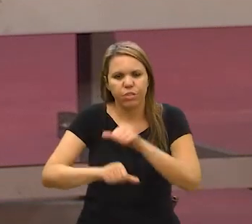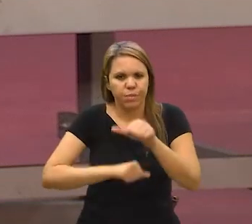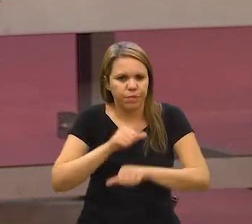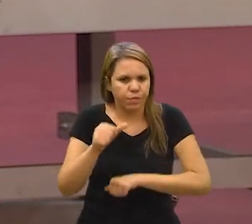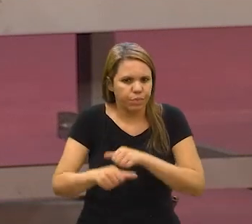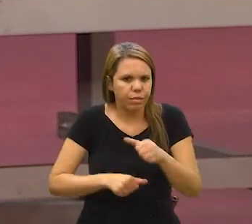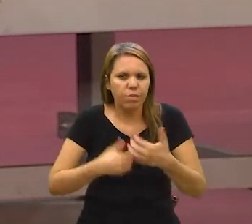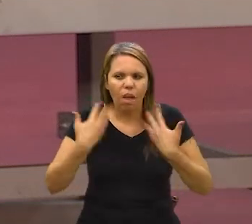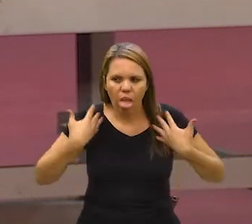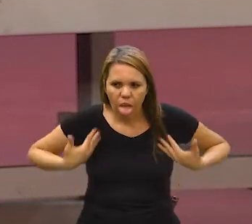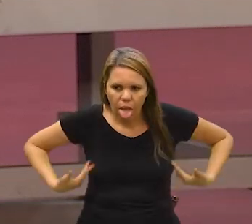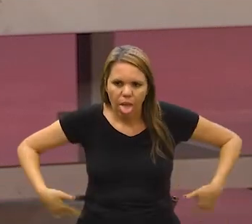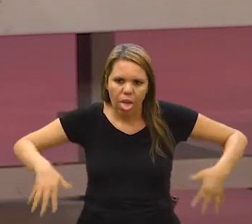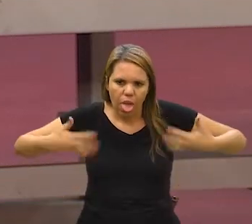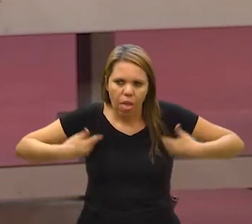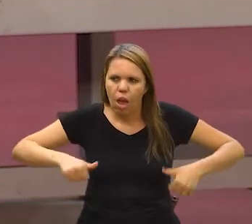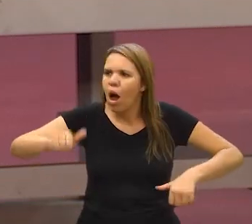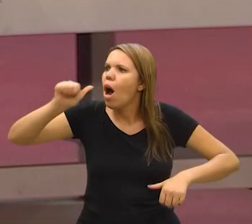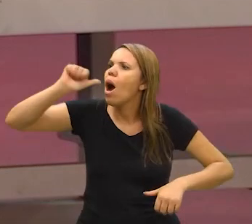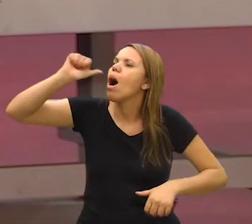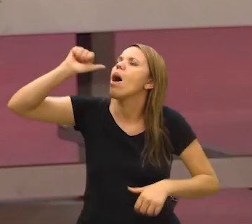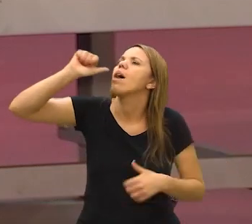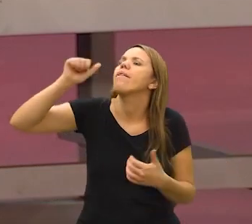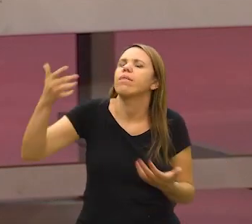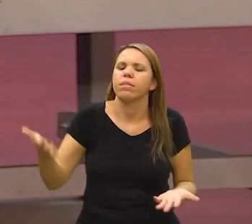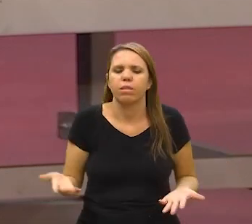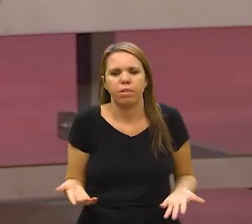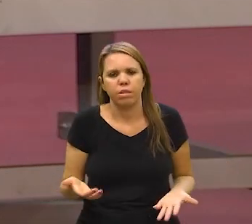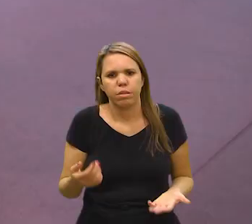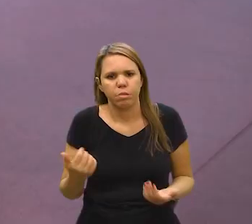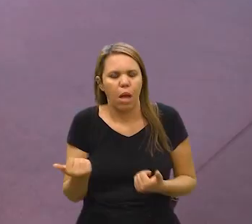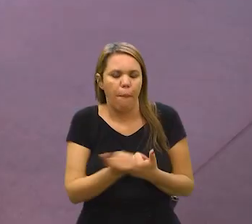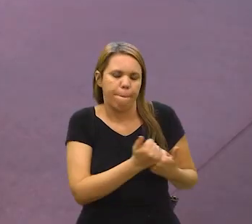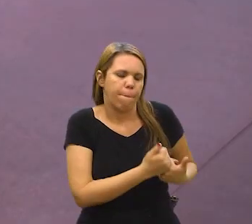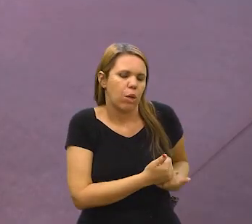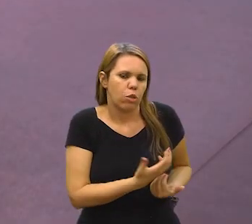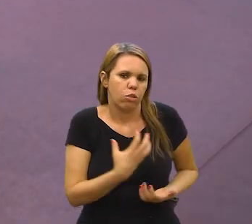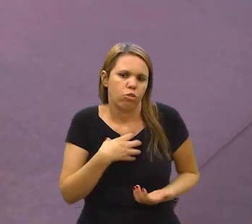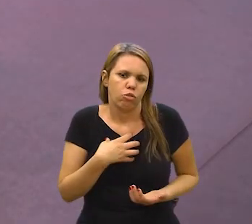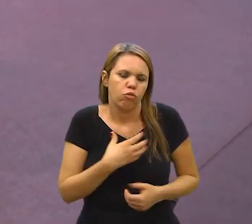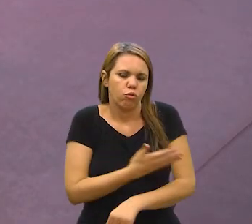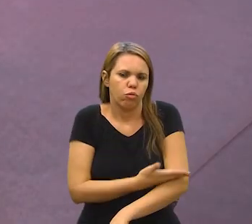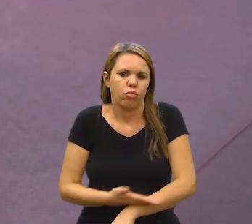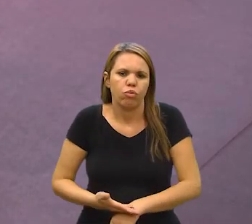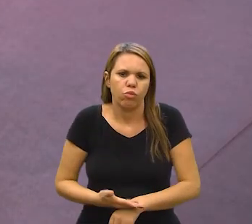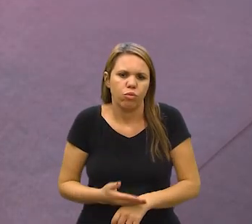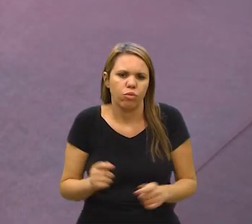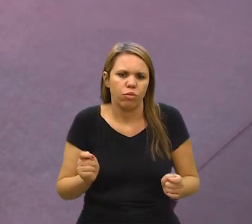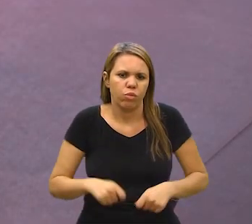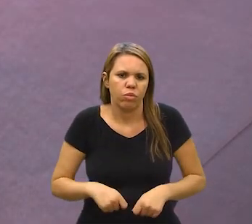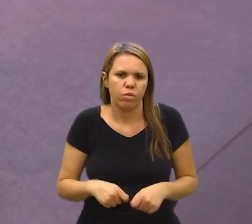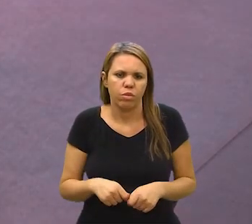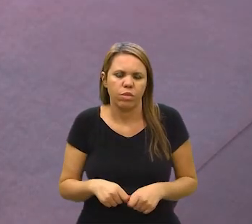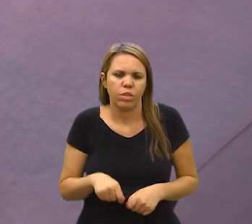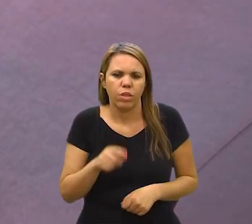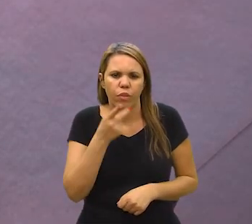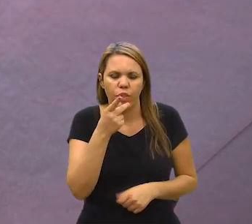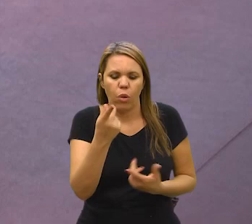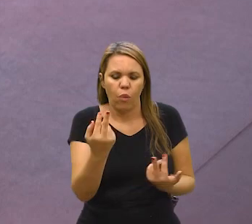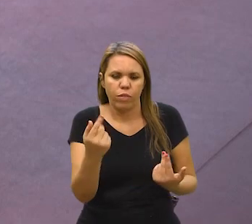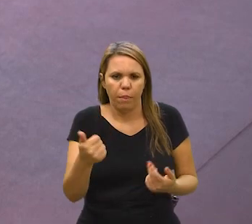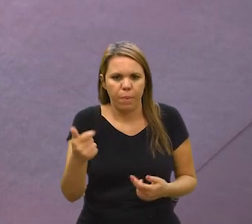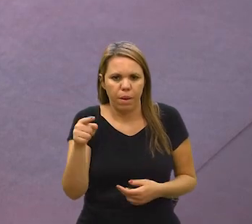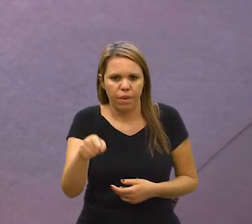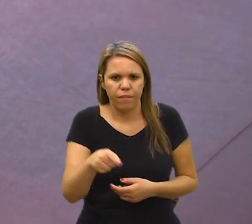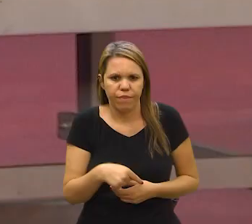2, 3 vezes e tomando muito líquido, né? Mas assim, o atleta se acostuma a essa condição. Mas para você